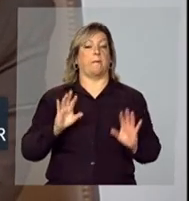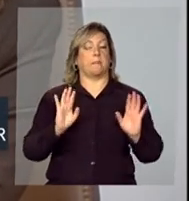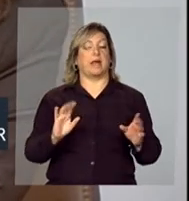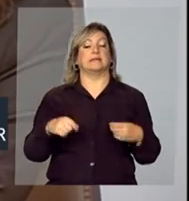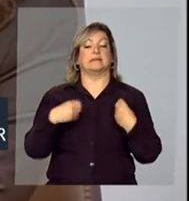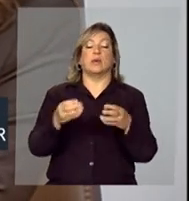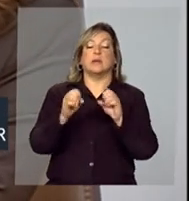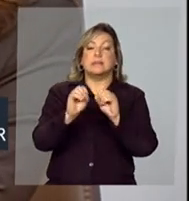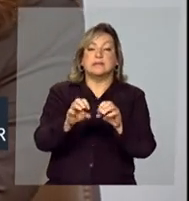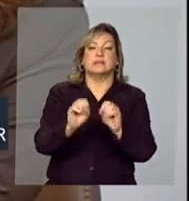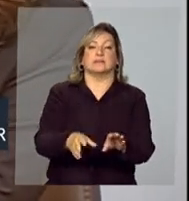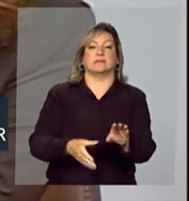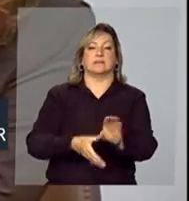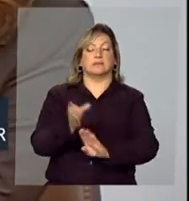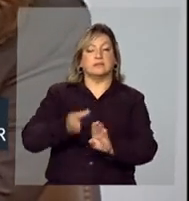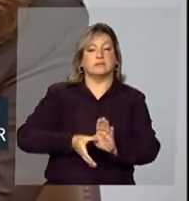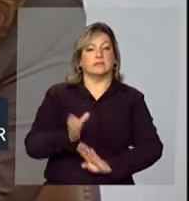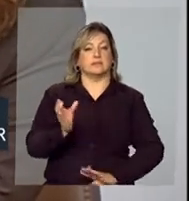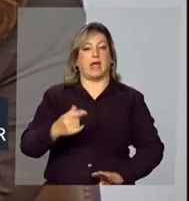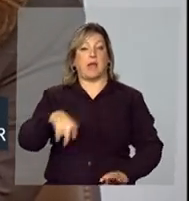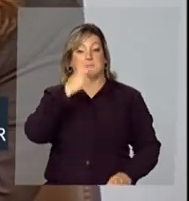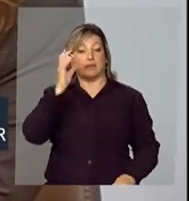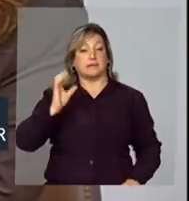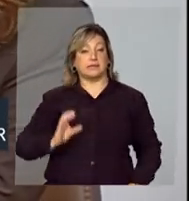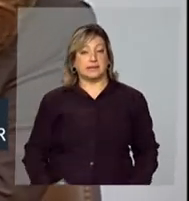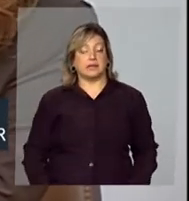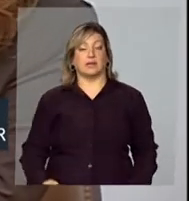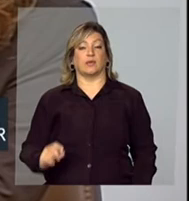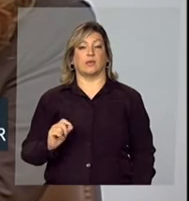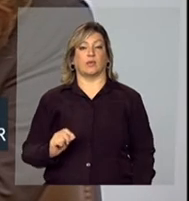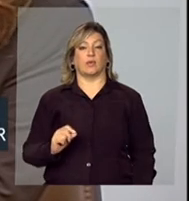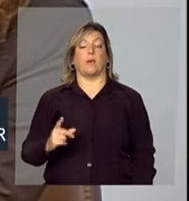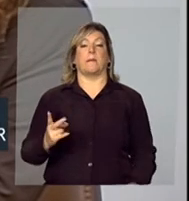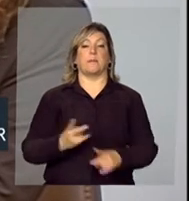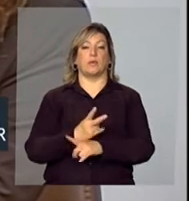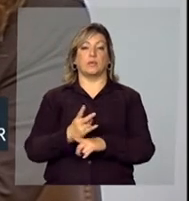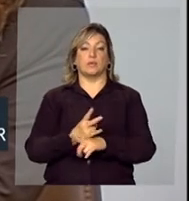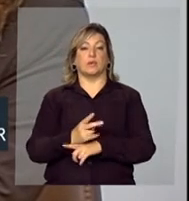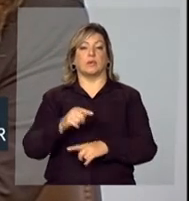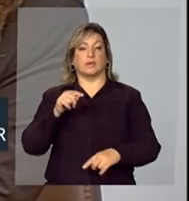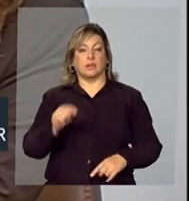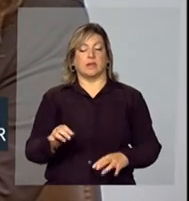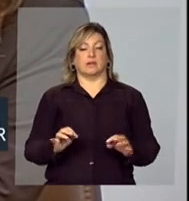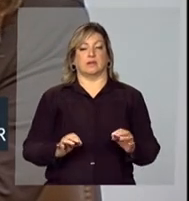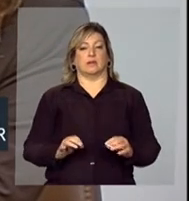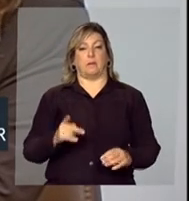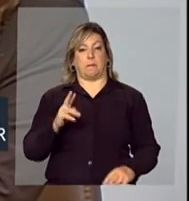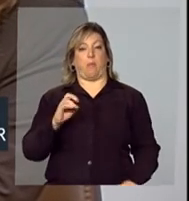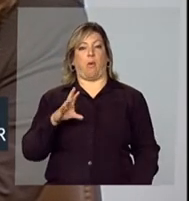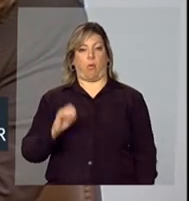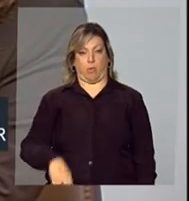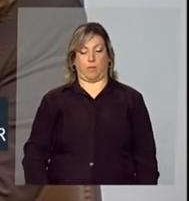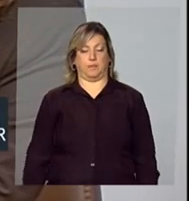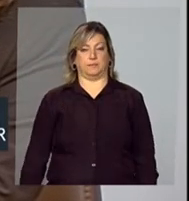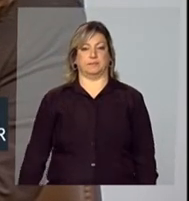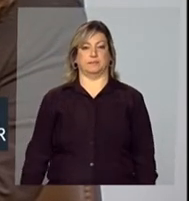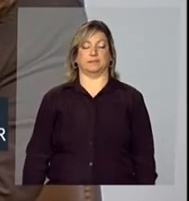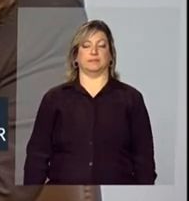orientação aos consumidores ao cidadão que buscou aquele órgão de atendimento